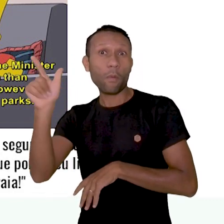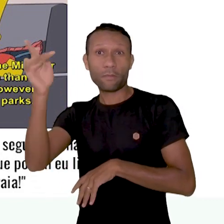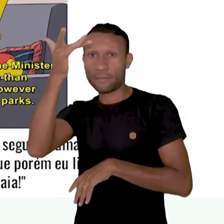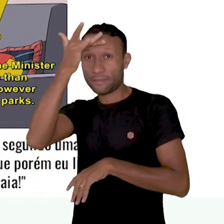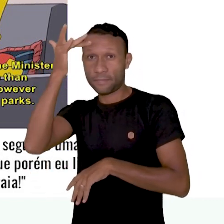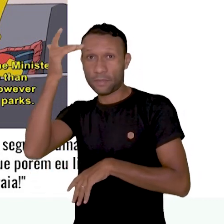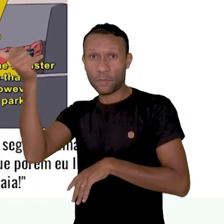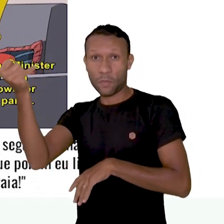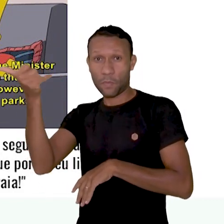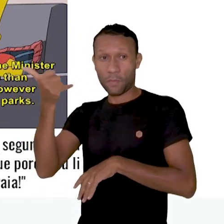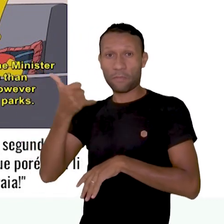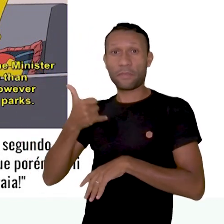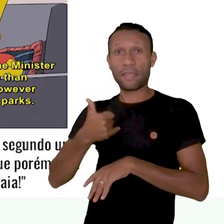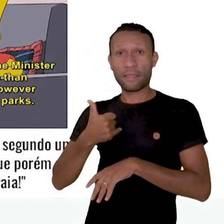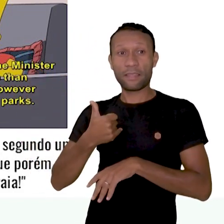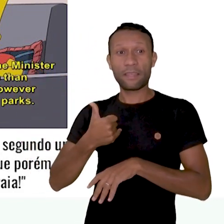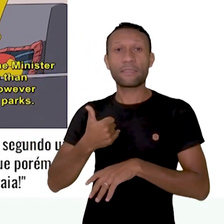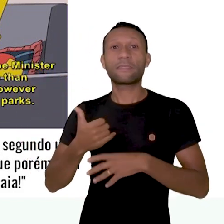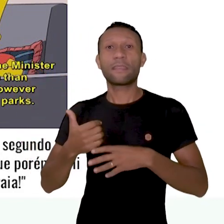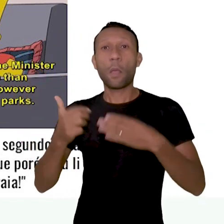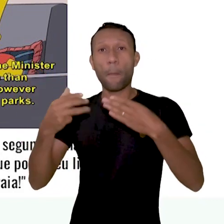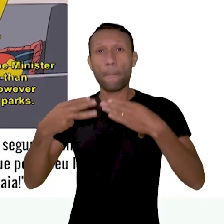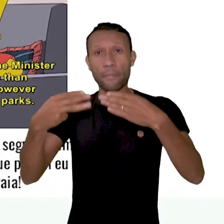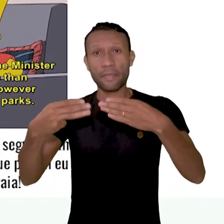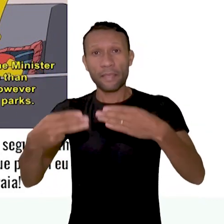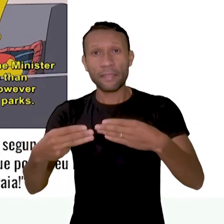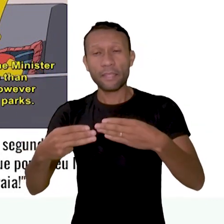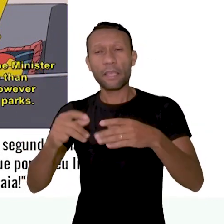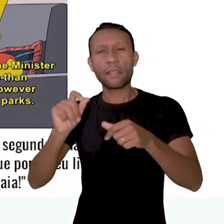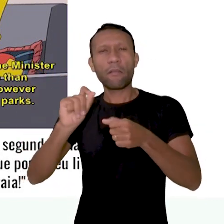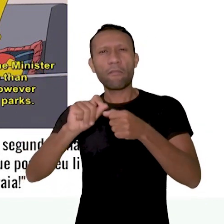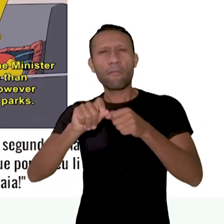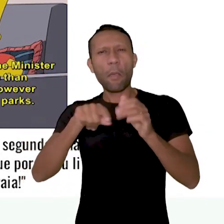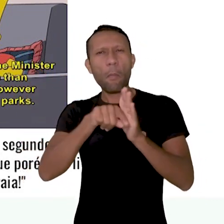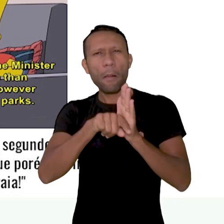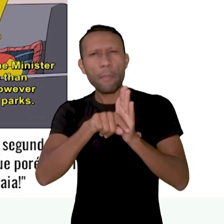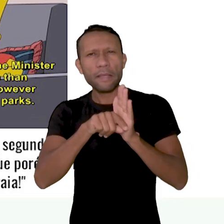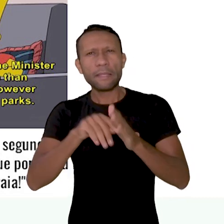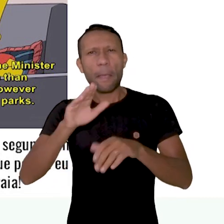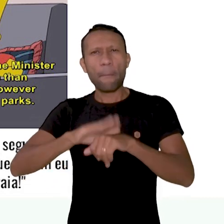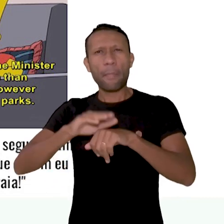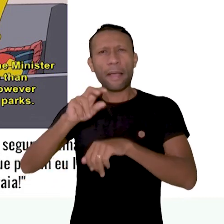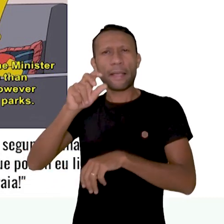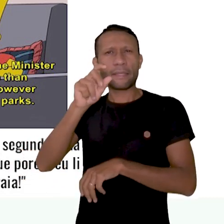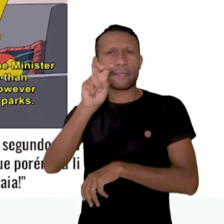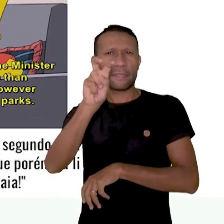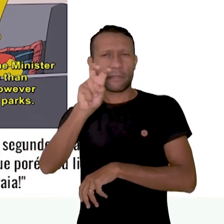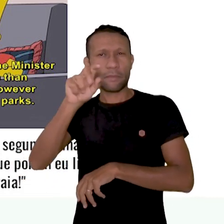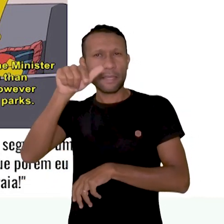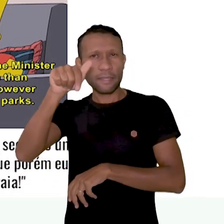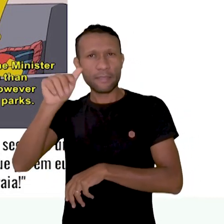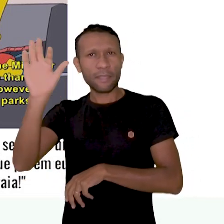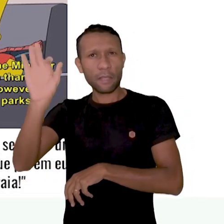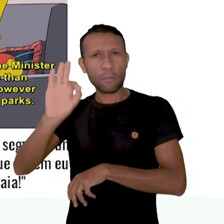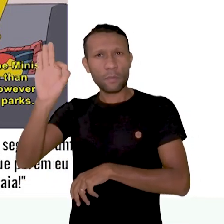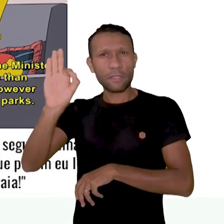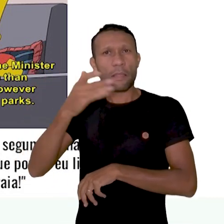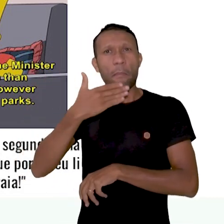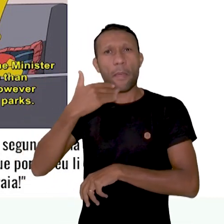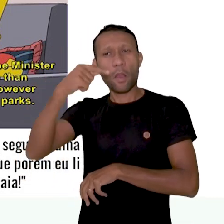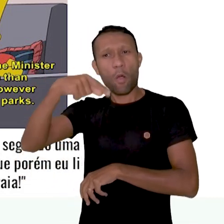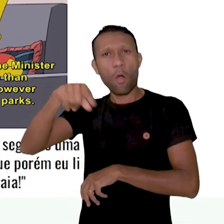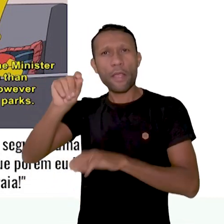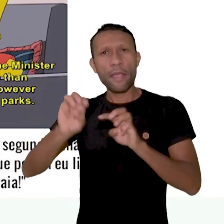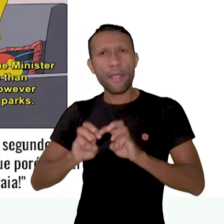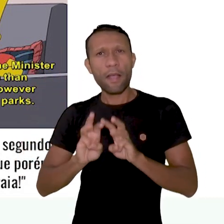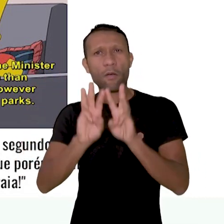pesquisa, feita o ano passado, mais de 57% das pessoas preferem ir ao shopping que